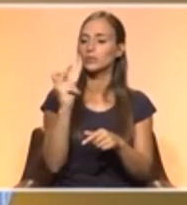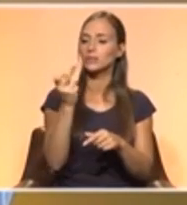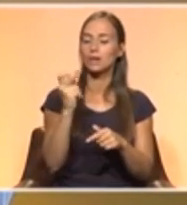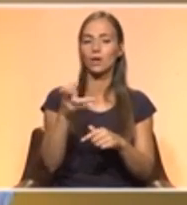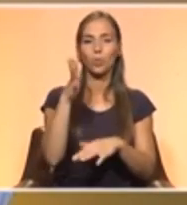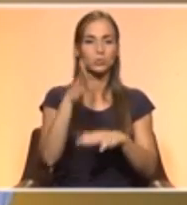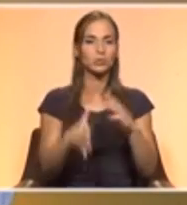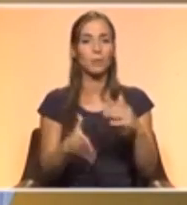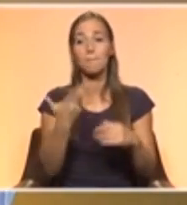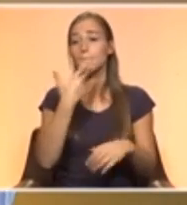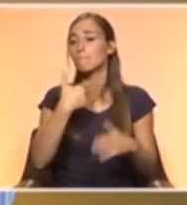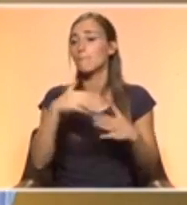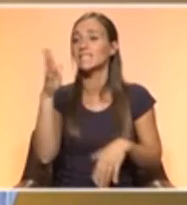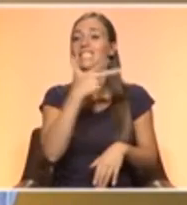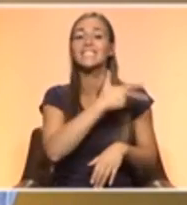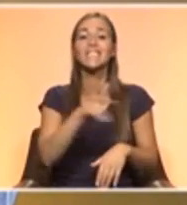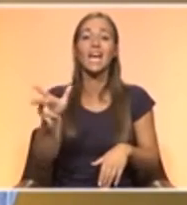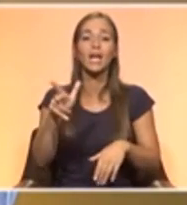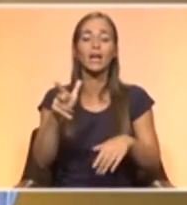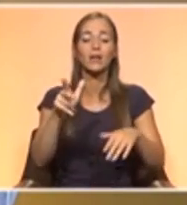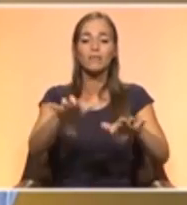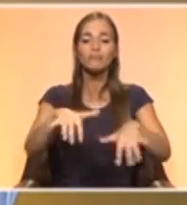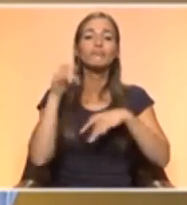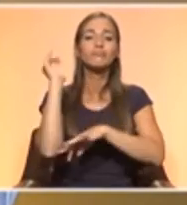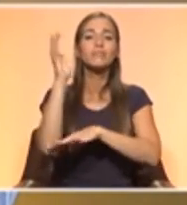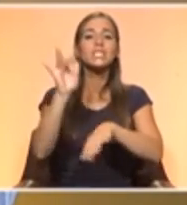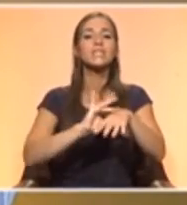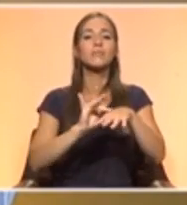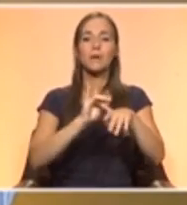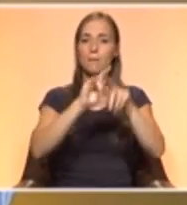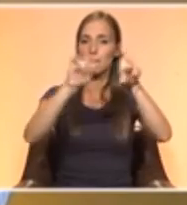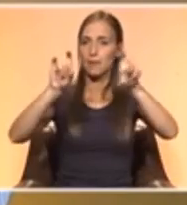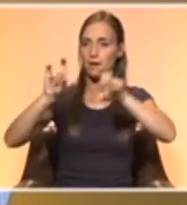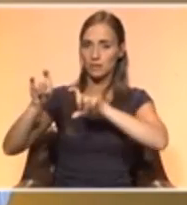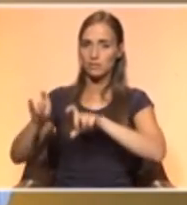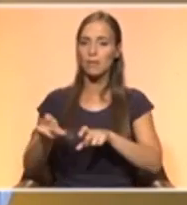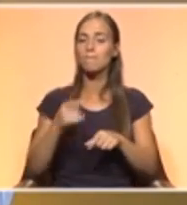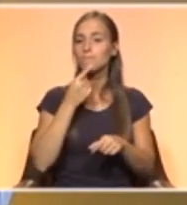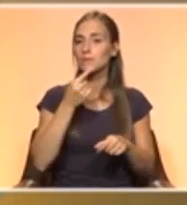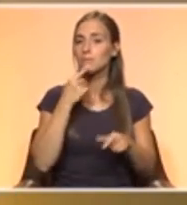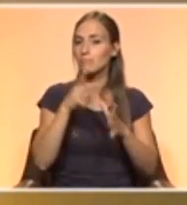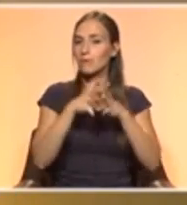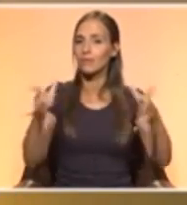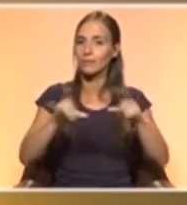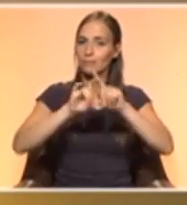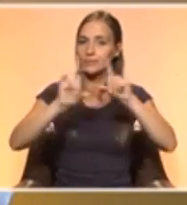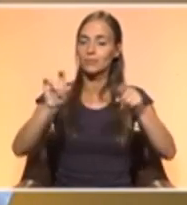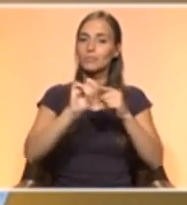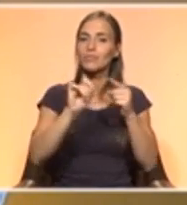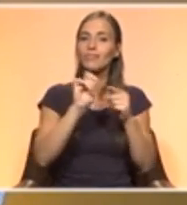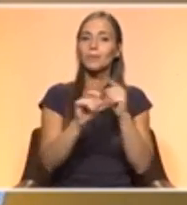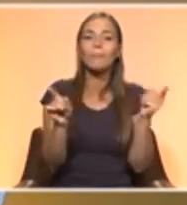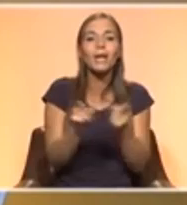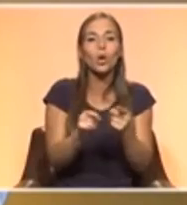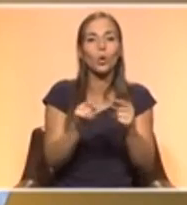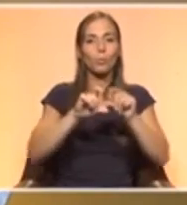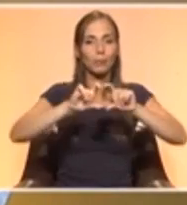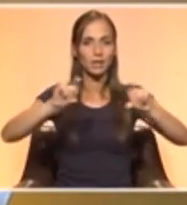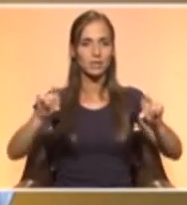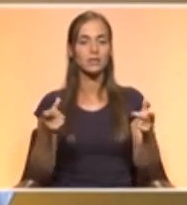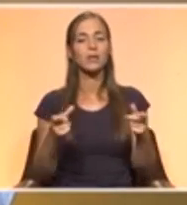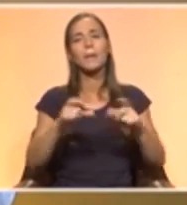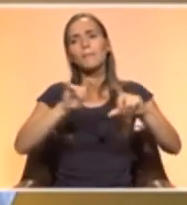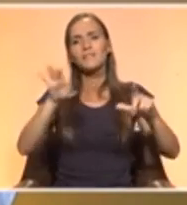mais de 100 eventos de sensibilização para empresas e e aquilo que percebemos é que a maioria das empresas especialmente as micro ou as empresas